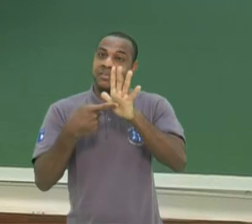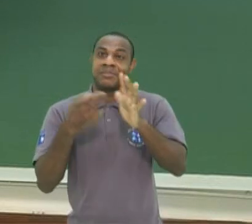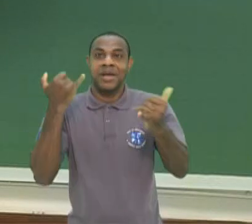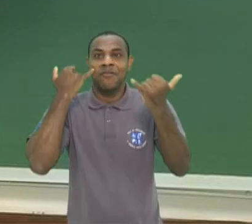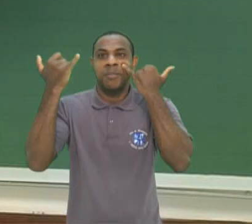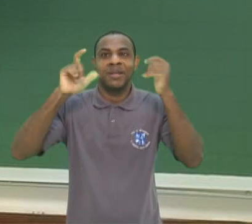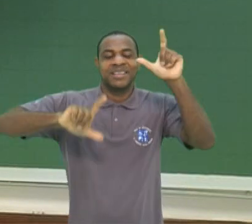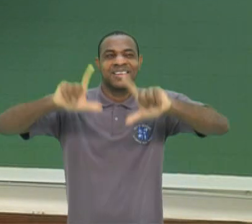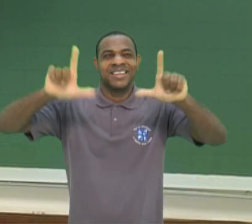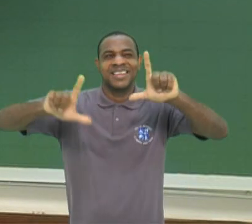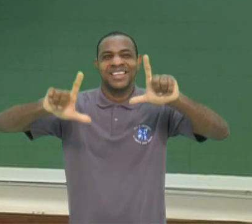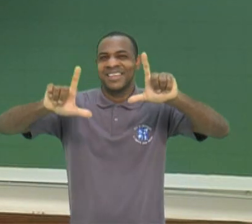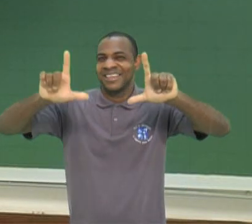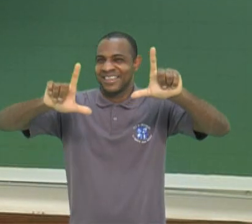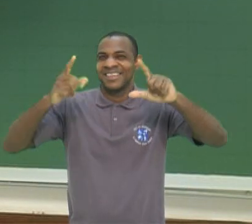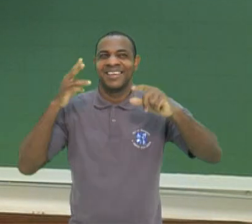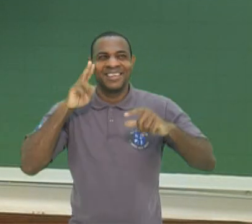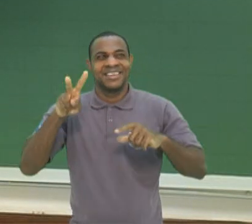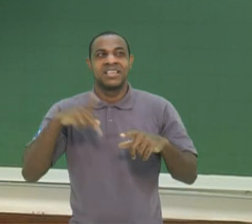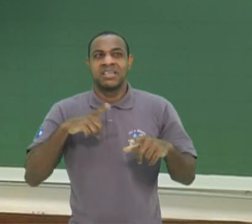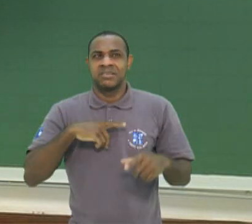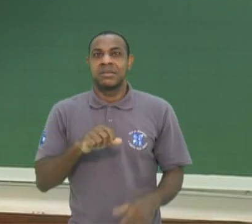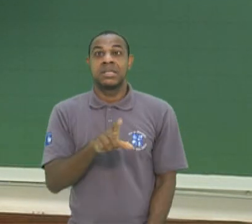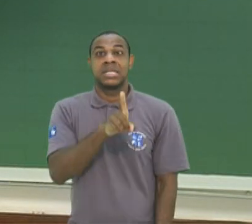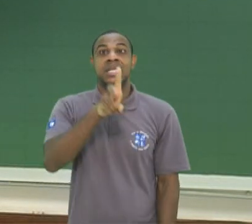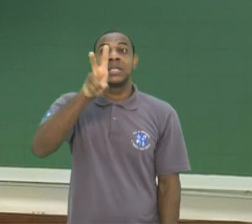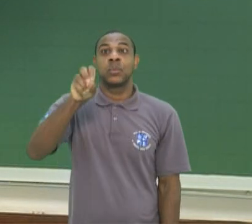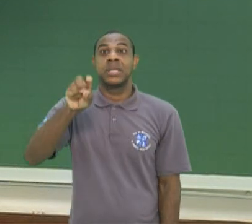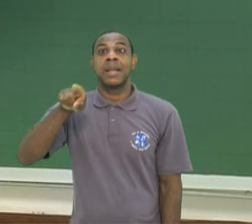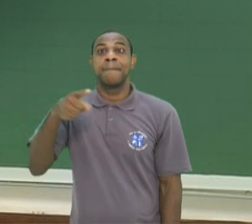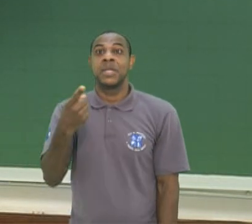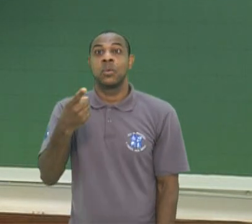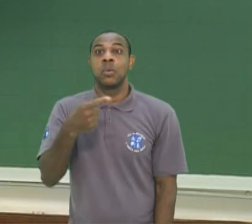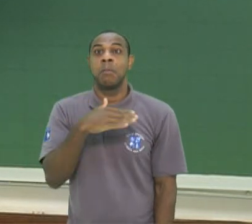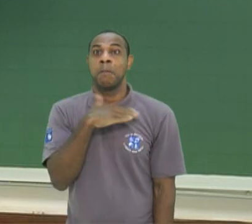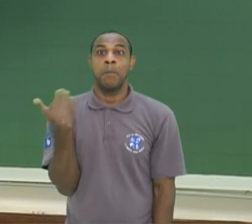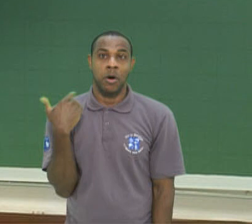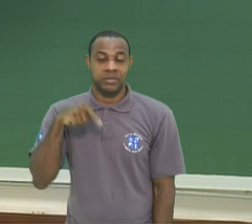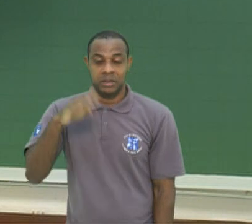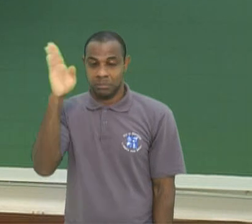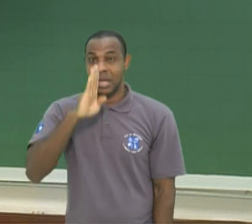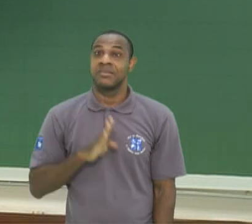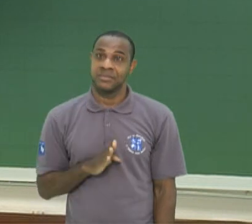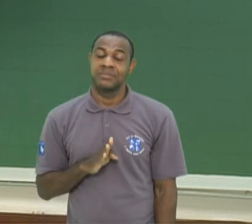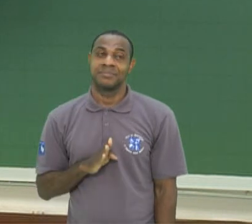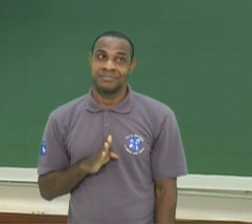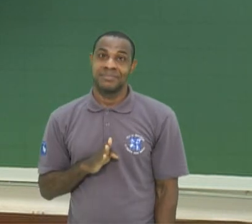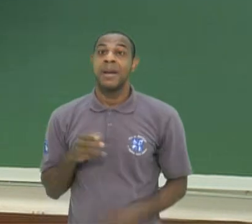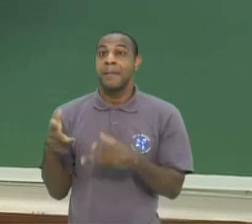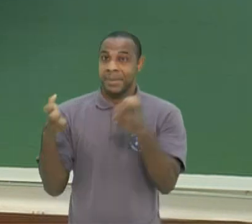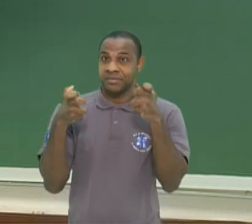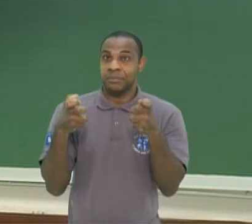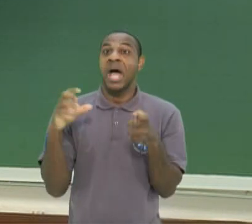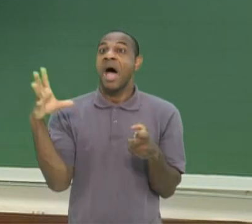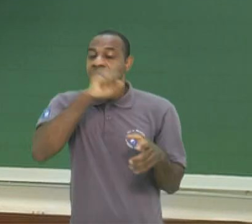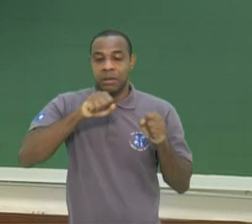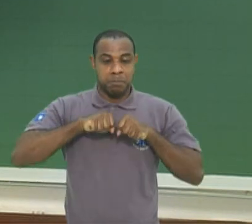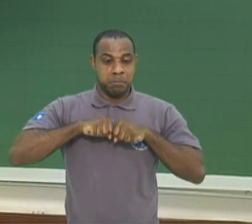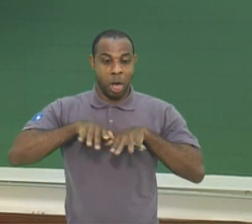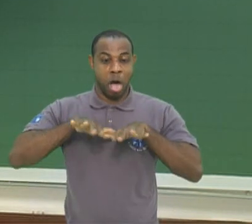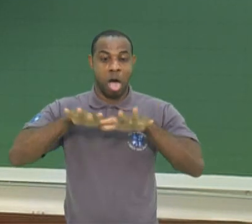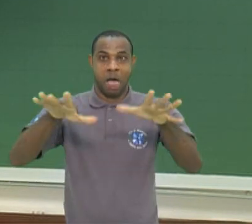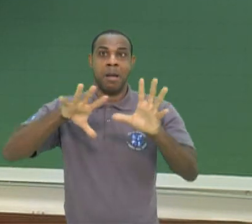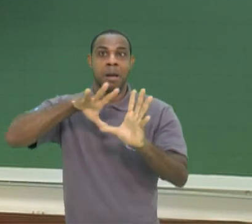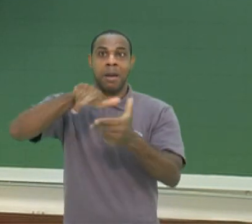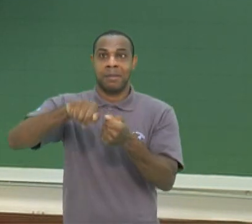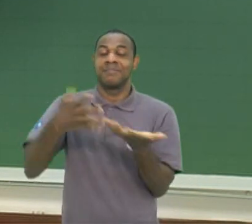estamos aí próximos de 150 mil mortos. Então, aqui no Brasil apenas, perceba a velocidade dessa